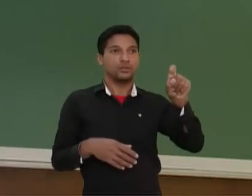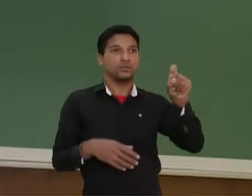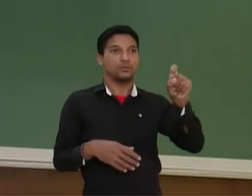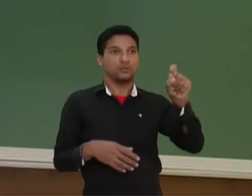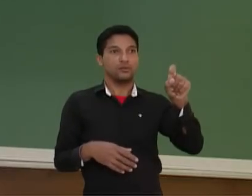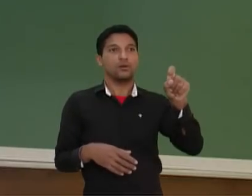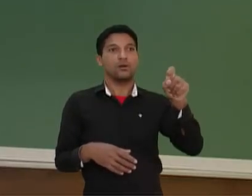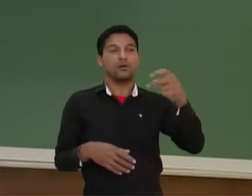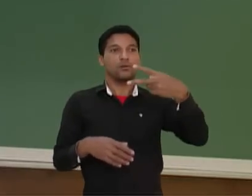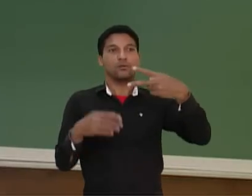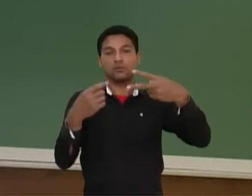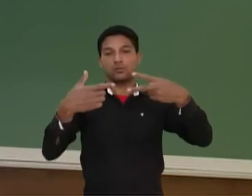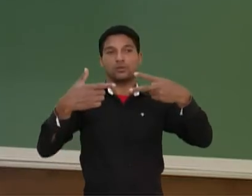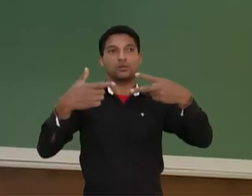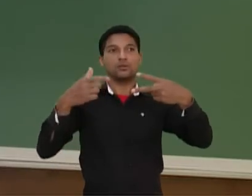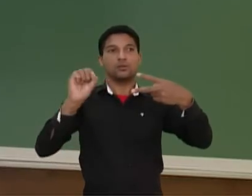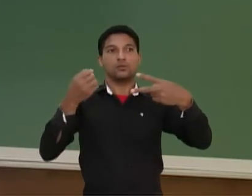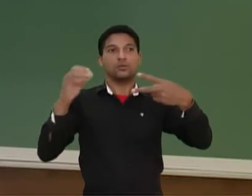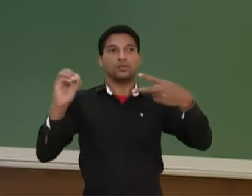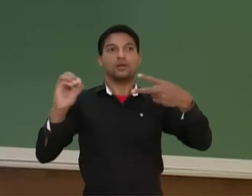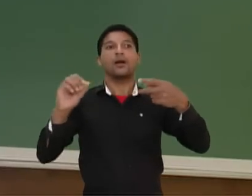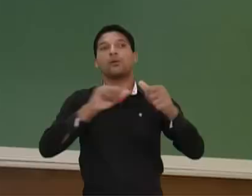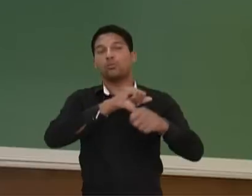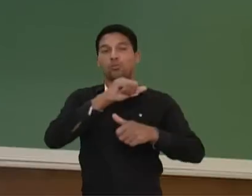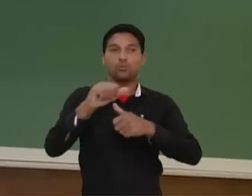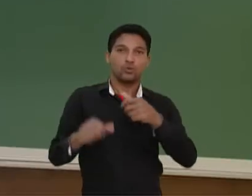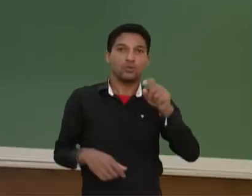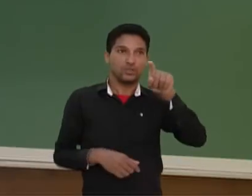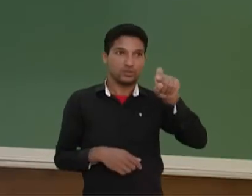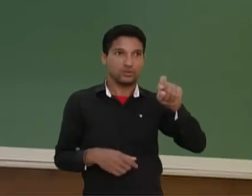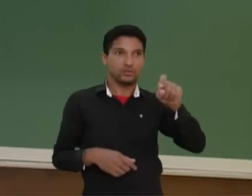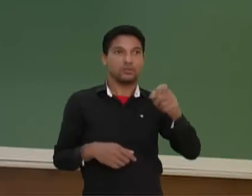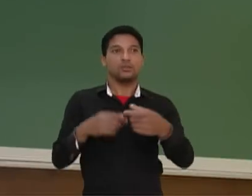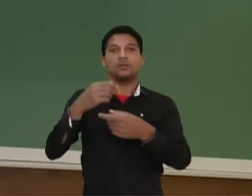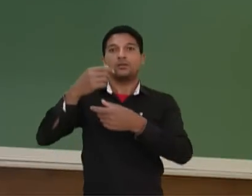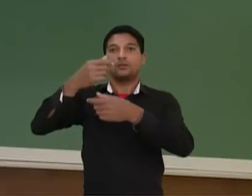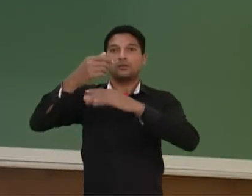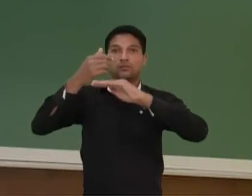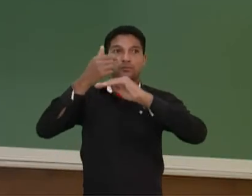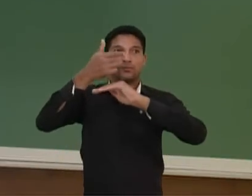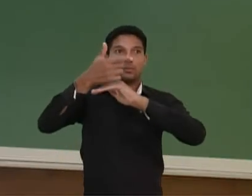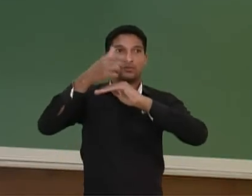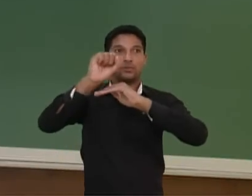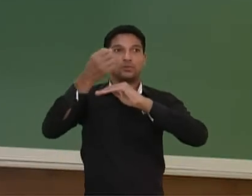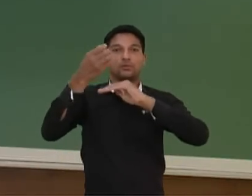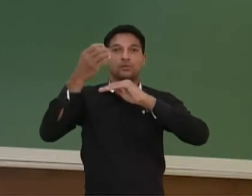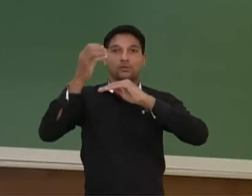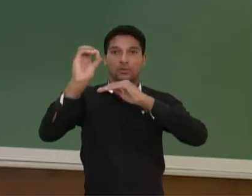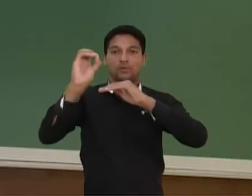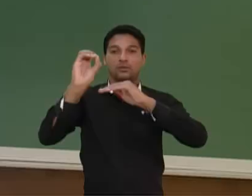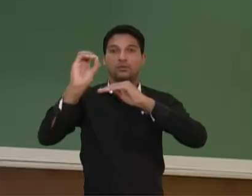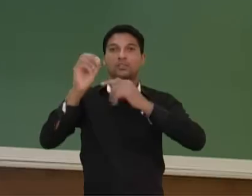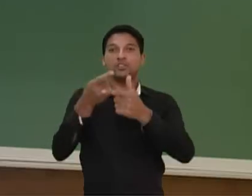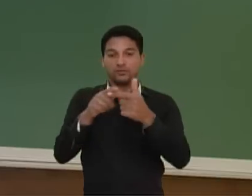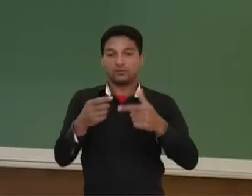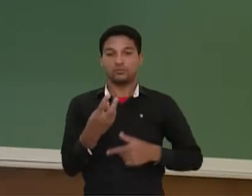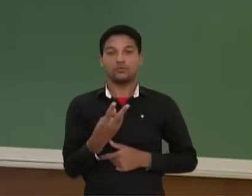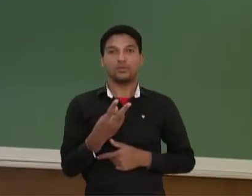lado, dividindo. 280 dividido por 2, 140. Então, vamos voltar na figura?